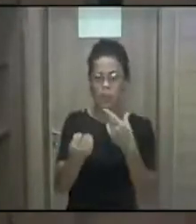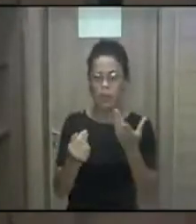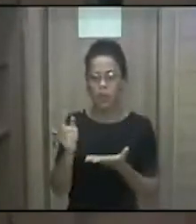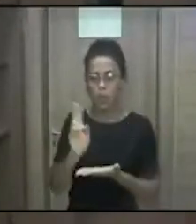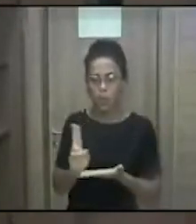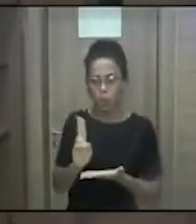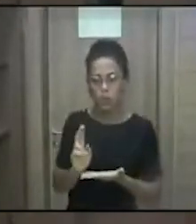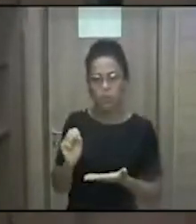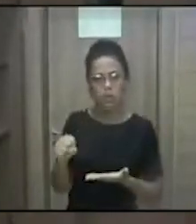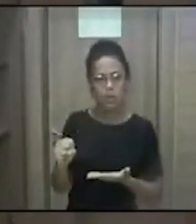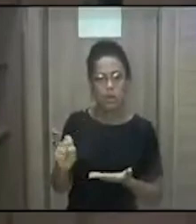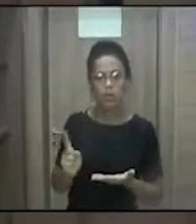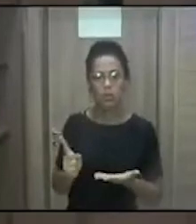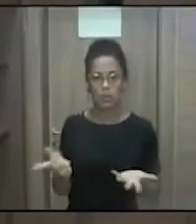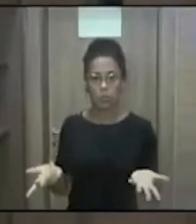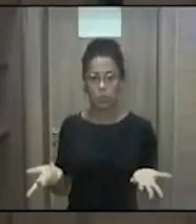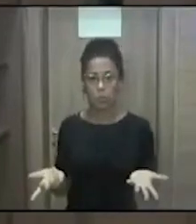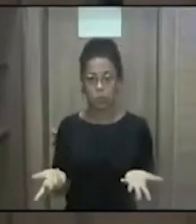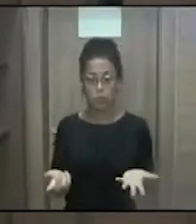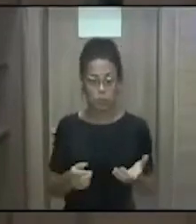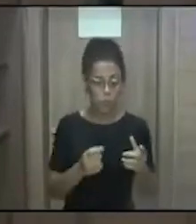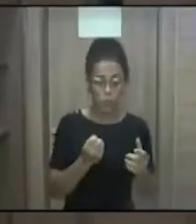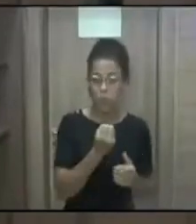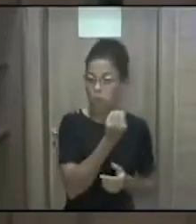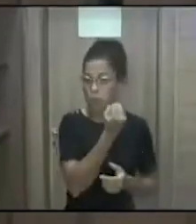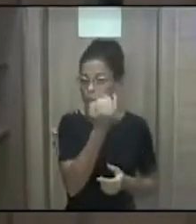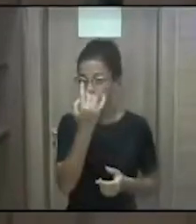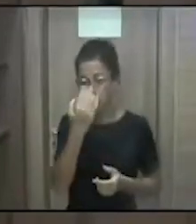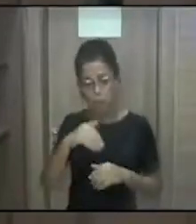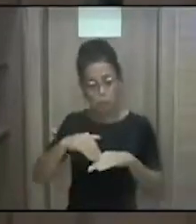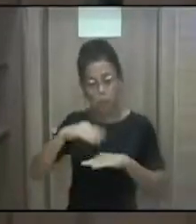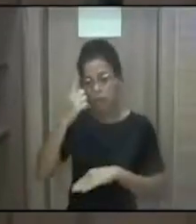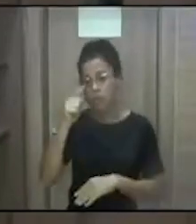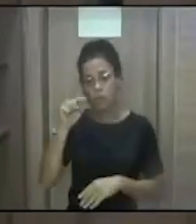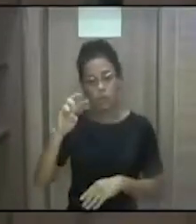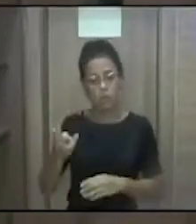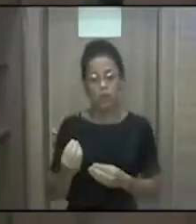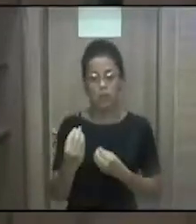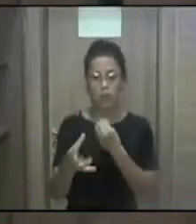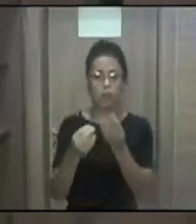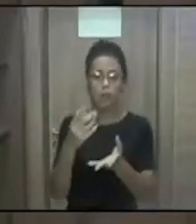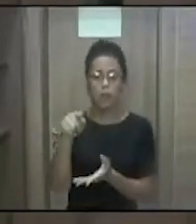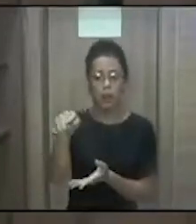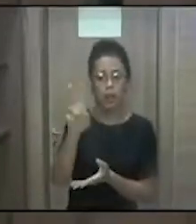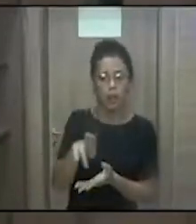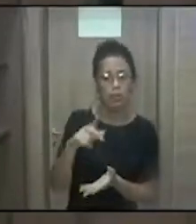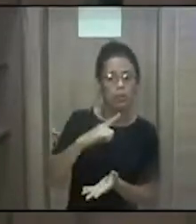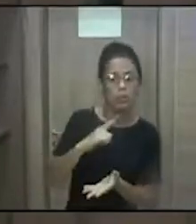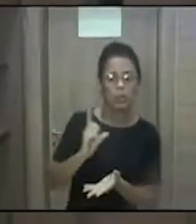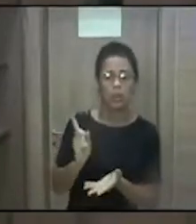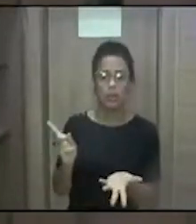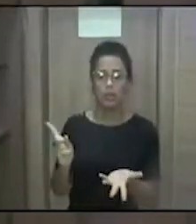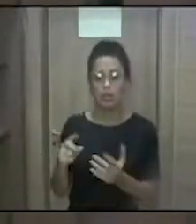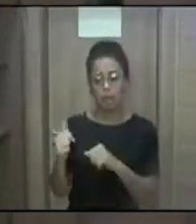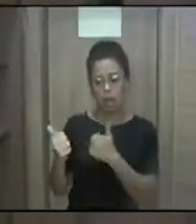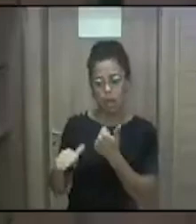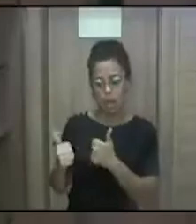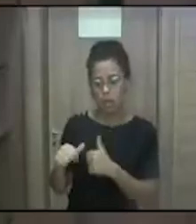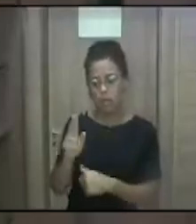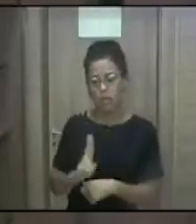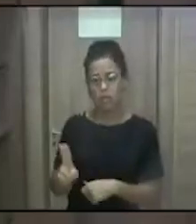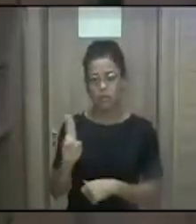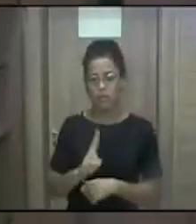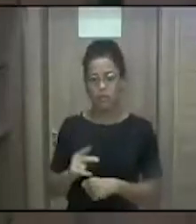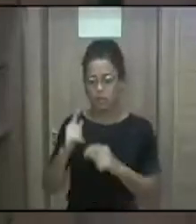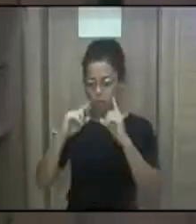delas de fato em uso, né? Nós não tivemos pernas para analisar ainda o banco dos usuários, mas também não foi o